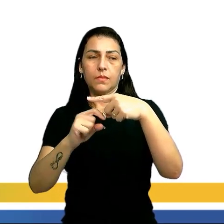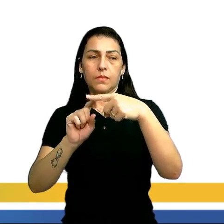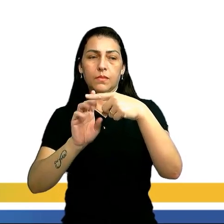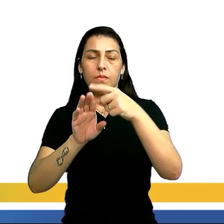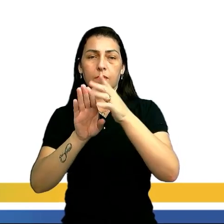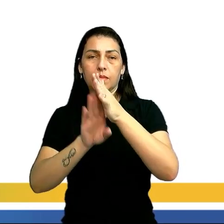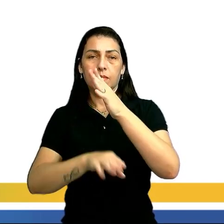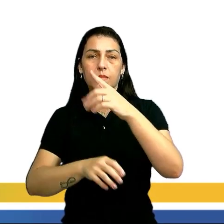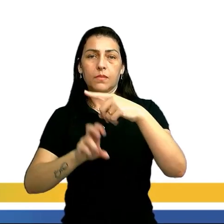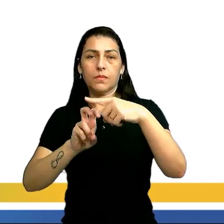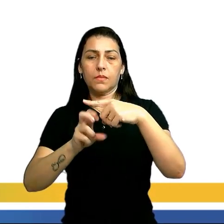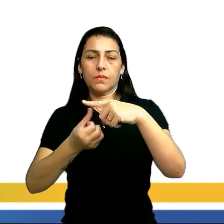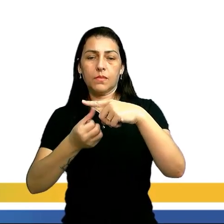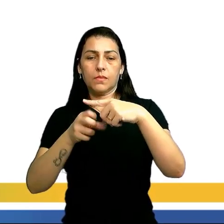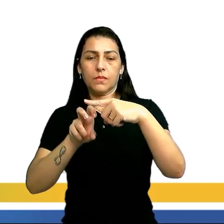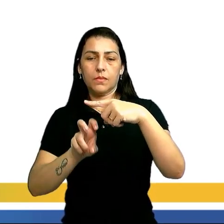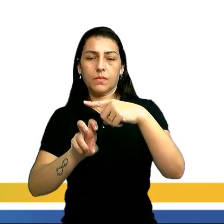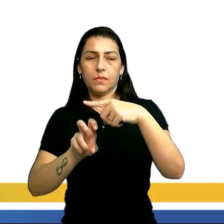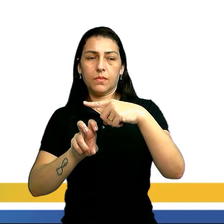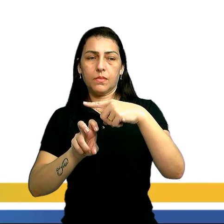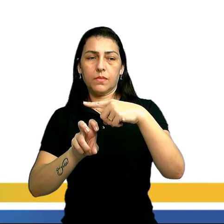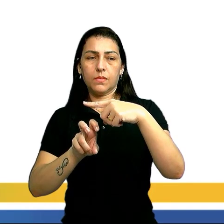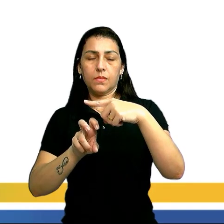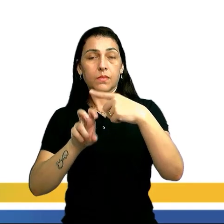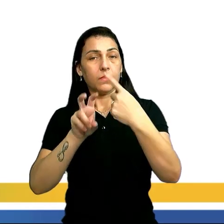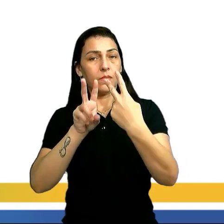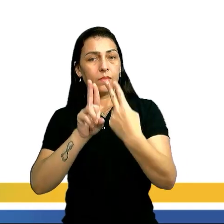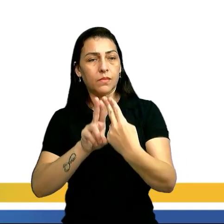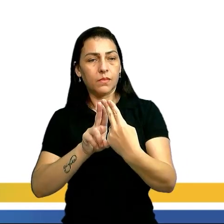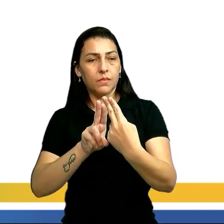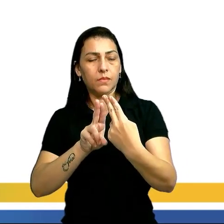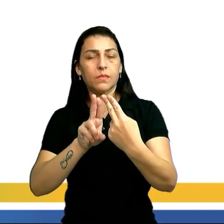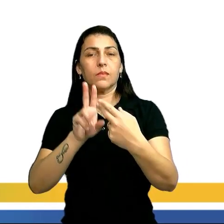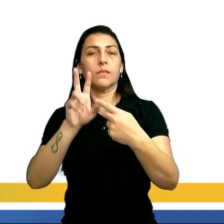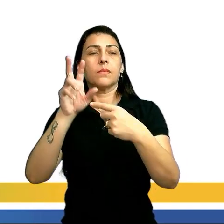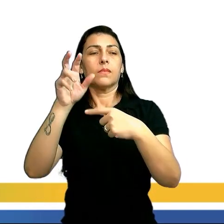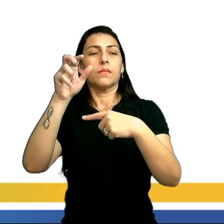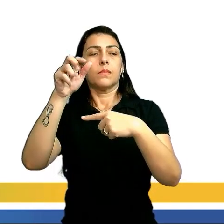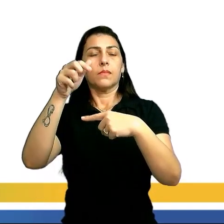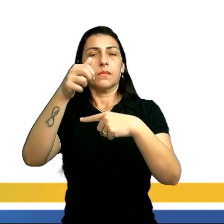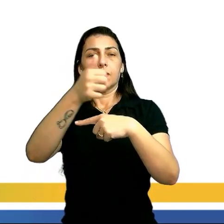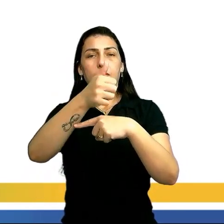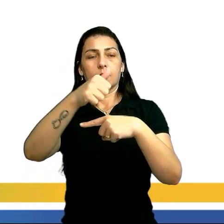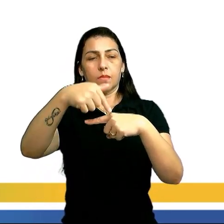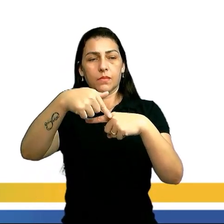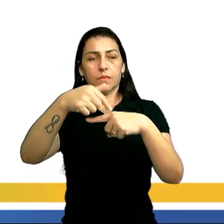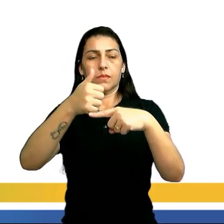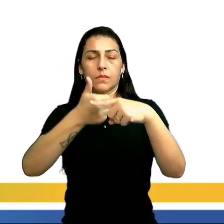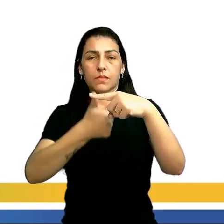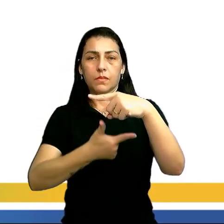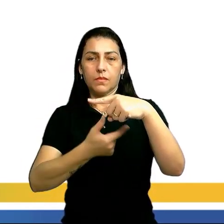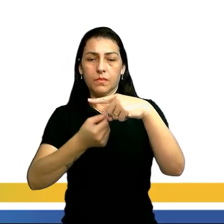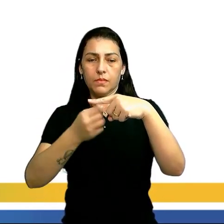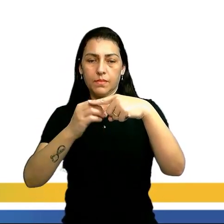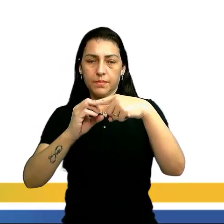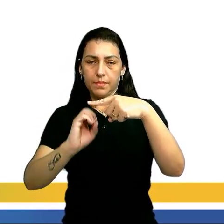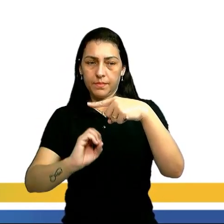768 menos 565, que é igual, tá, a 7